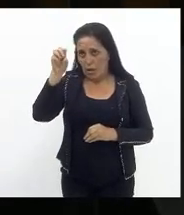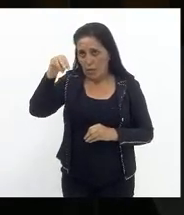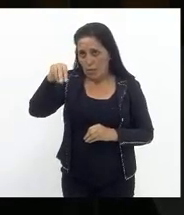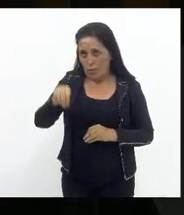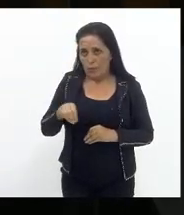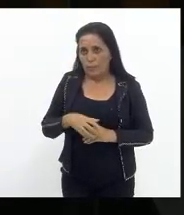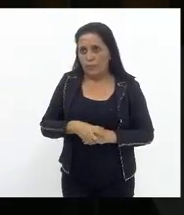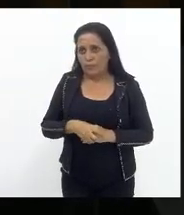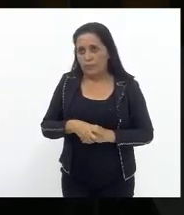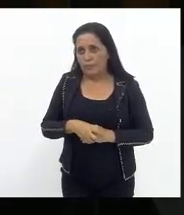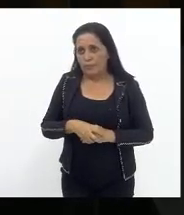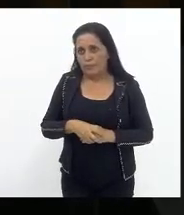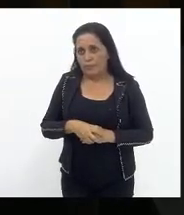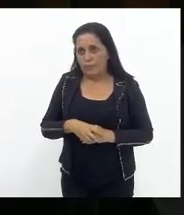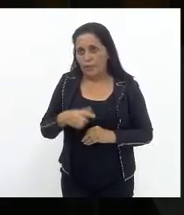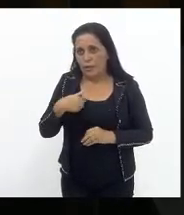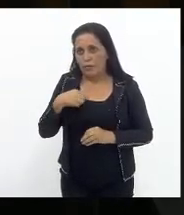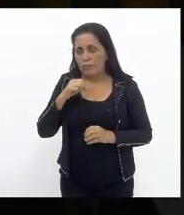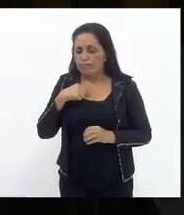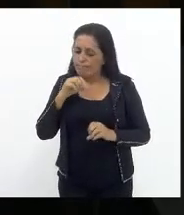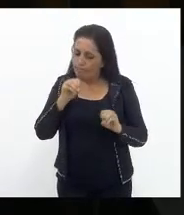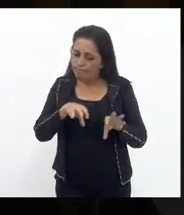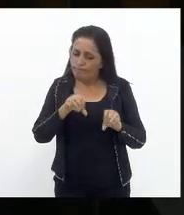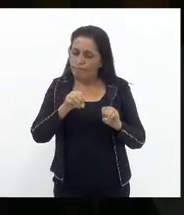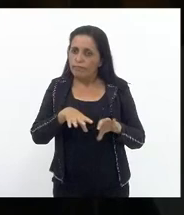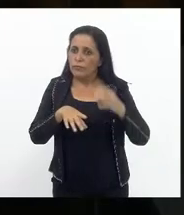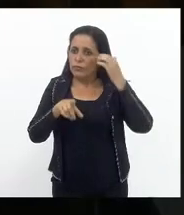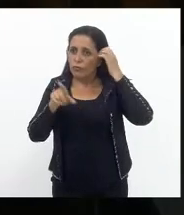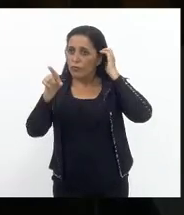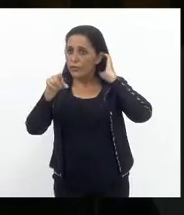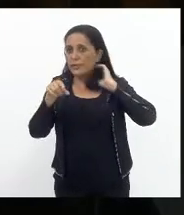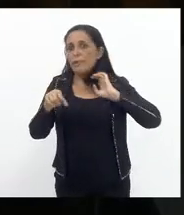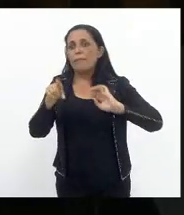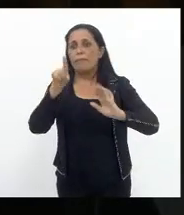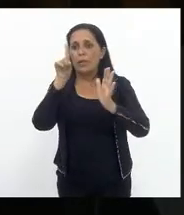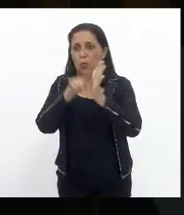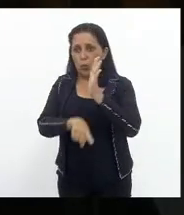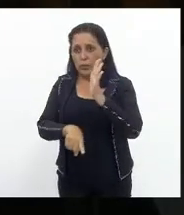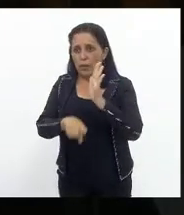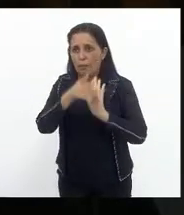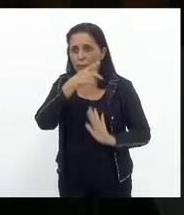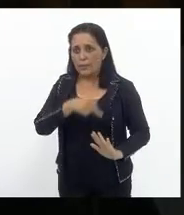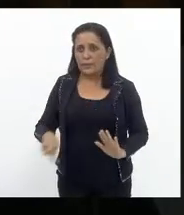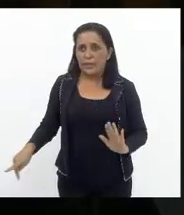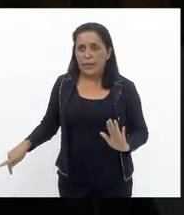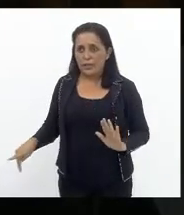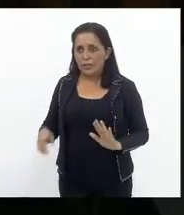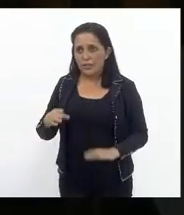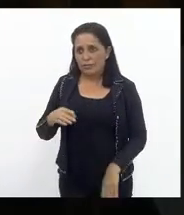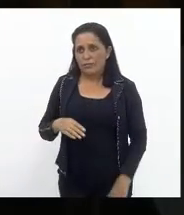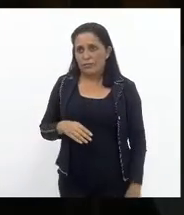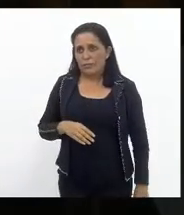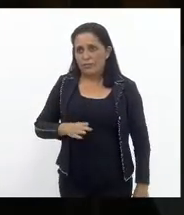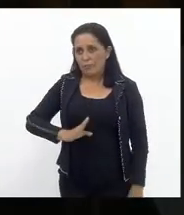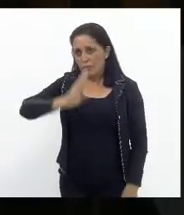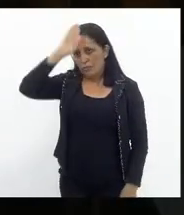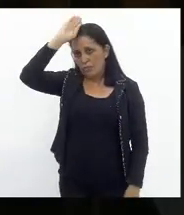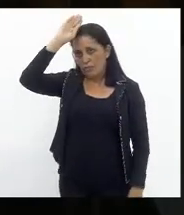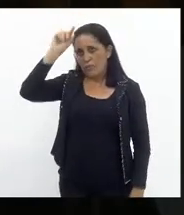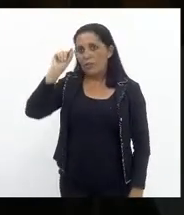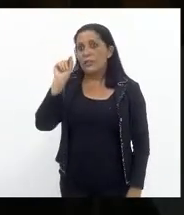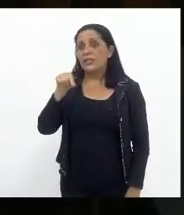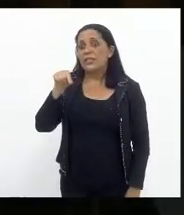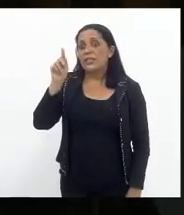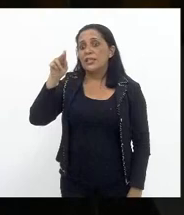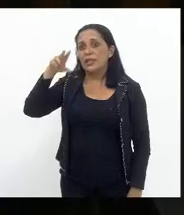Elmo, eu te oriento a você perguntar ao presidente da República quem é o